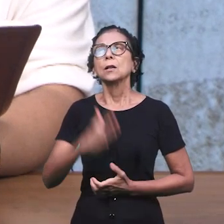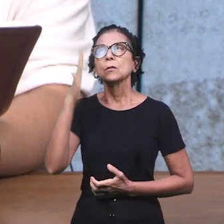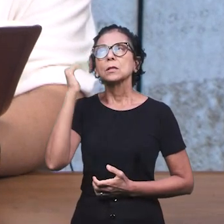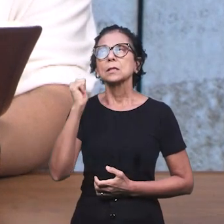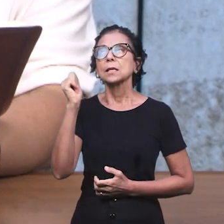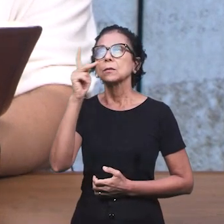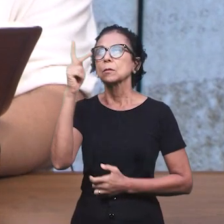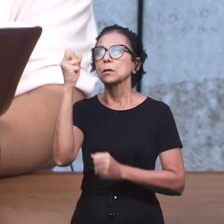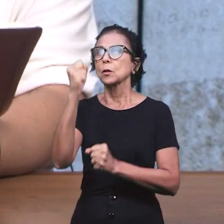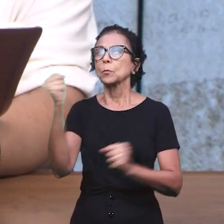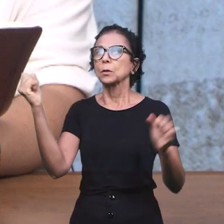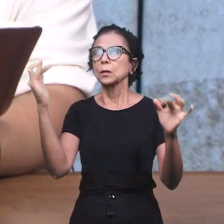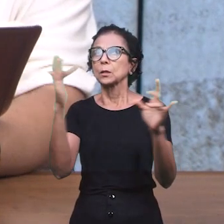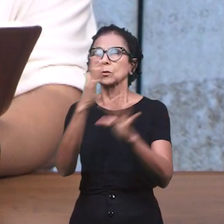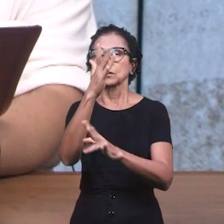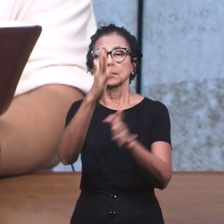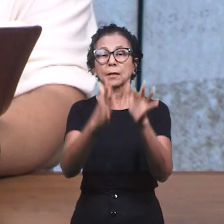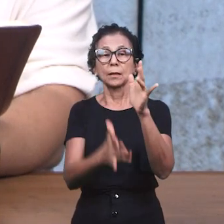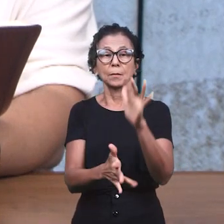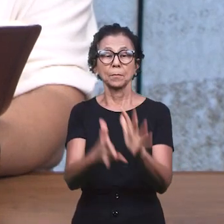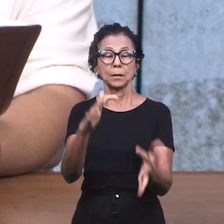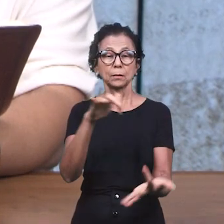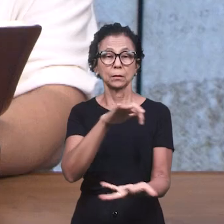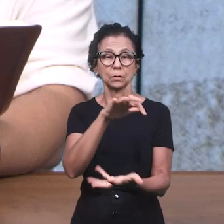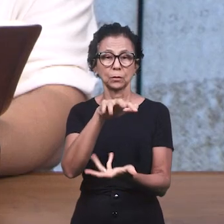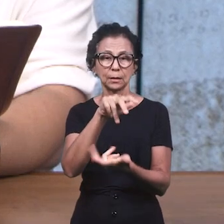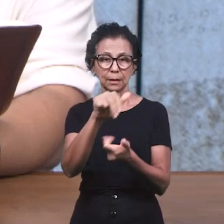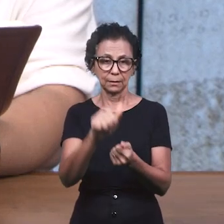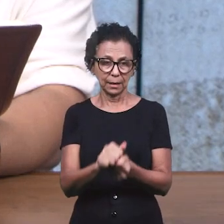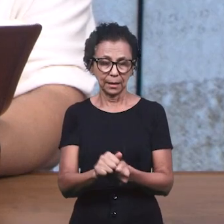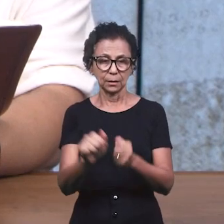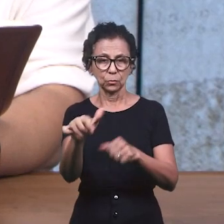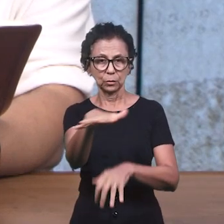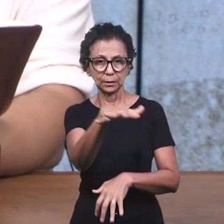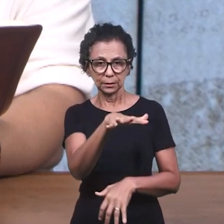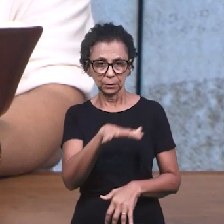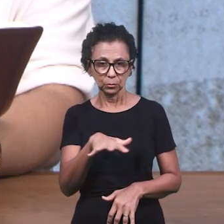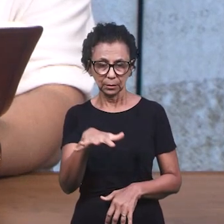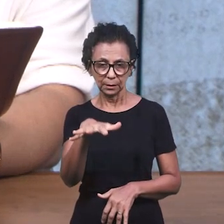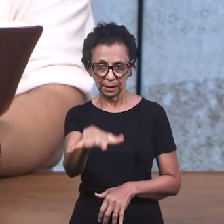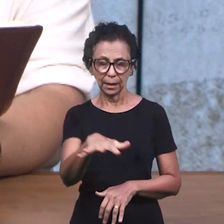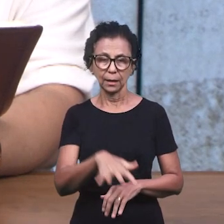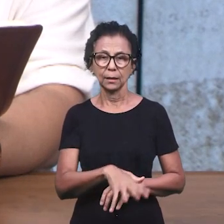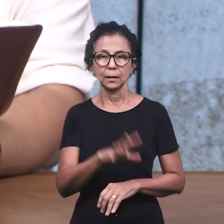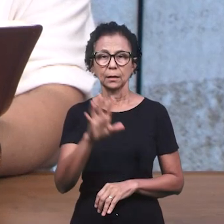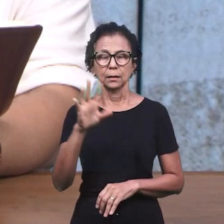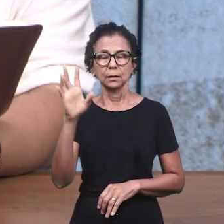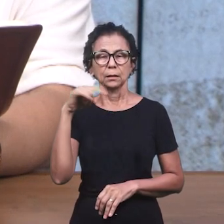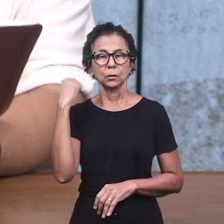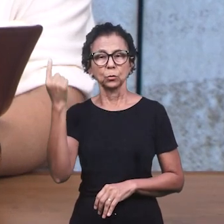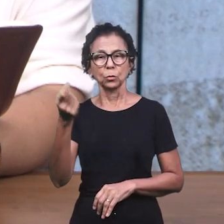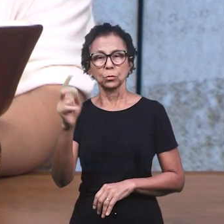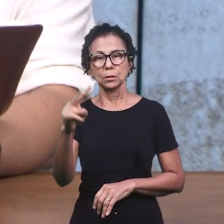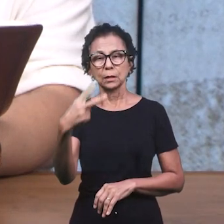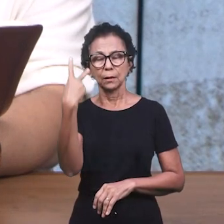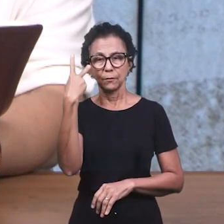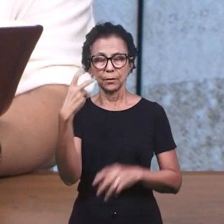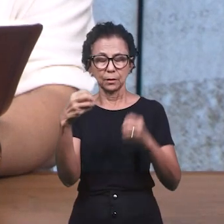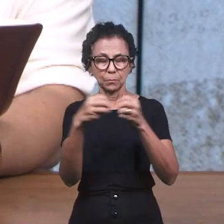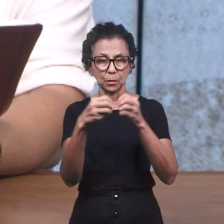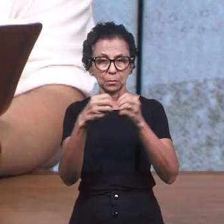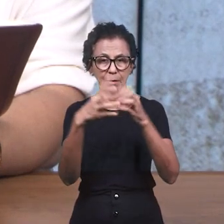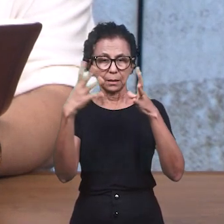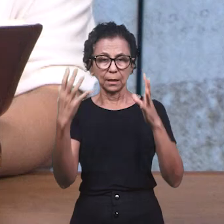toda a terra, e que todos os homens que viram a minha glória e os meus sinais, que fiz no Egito e